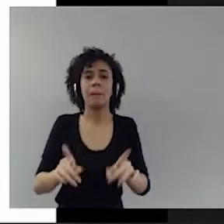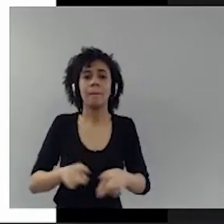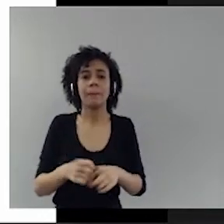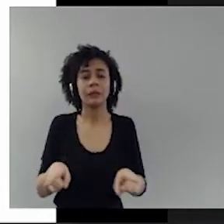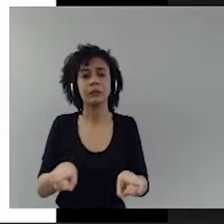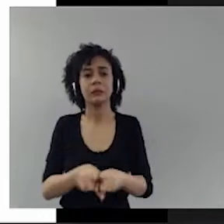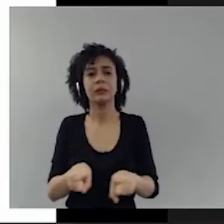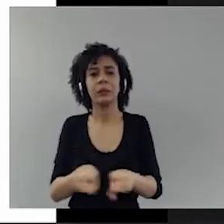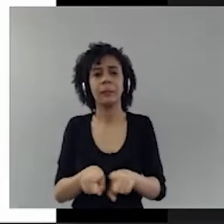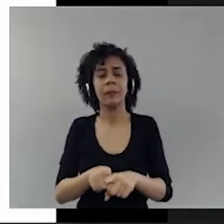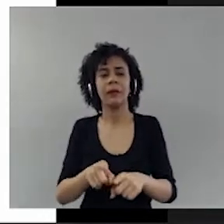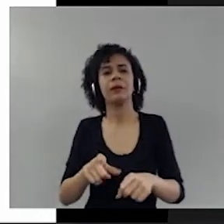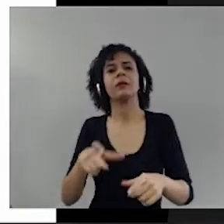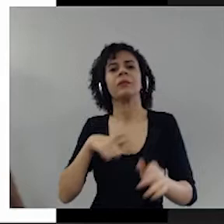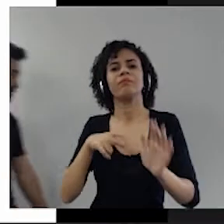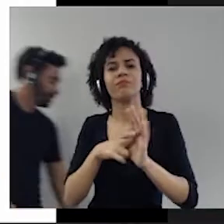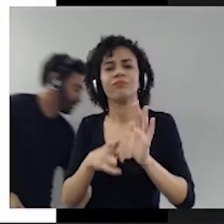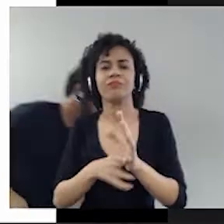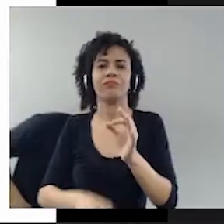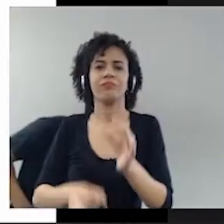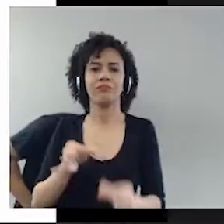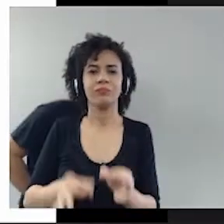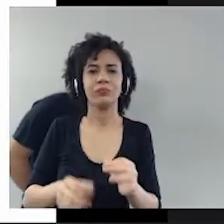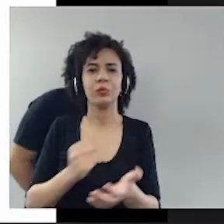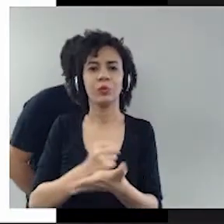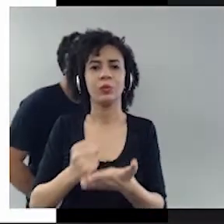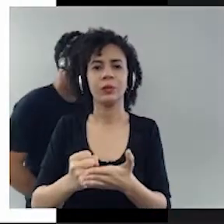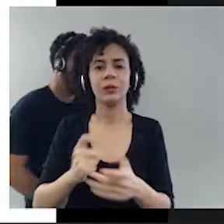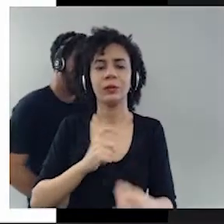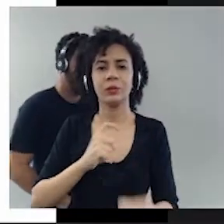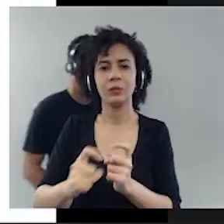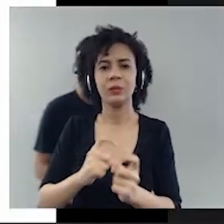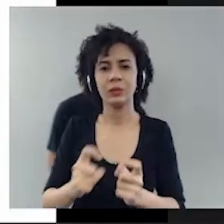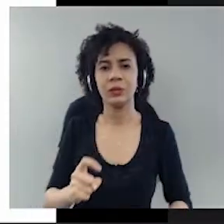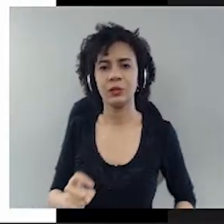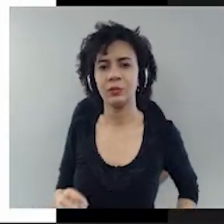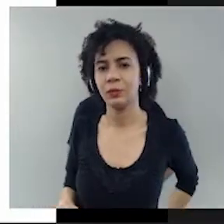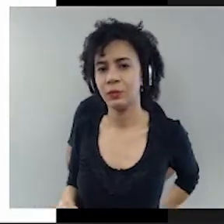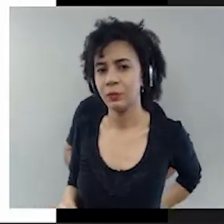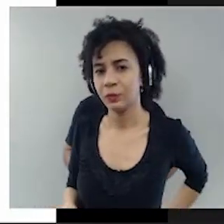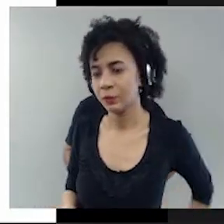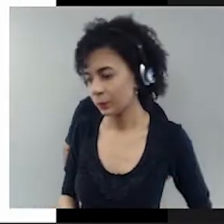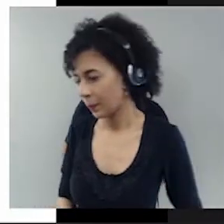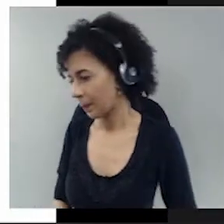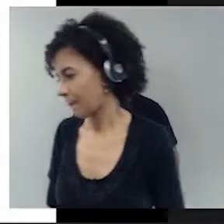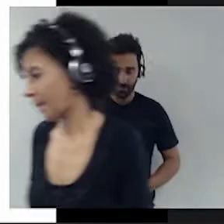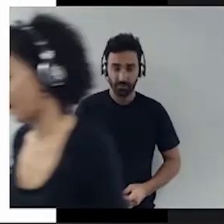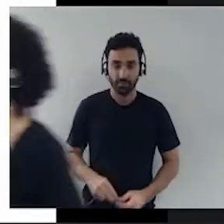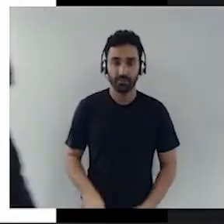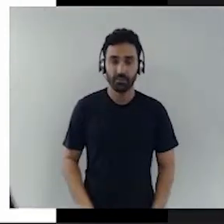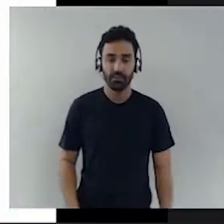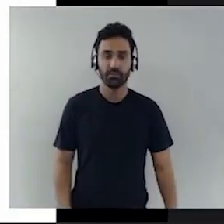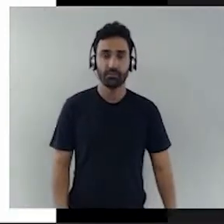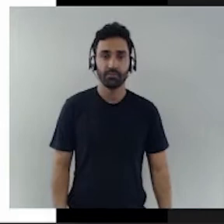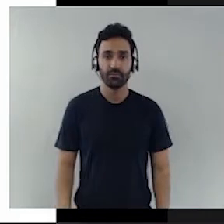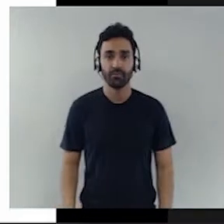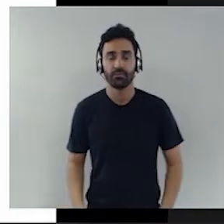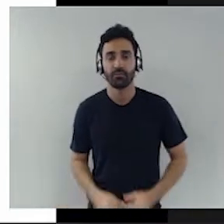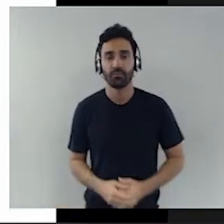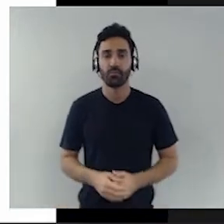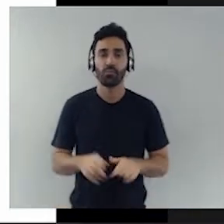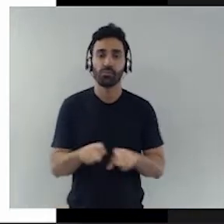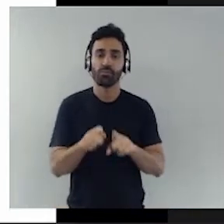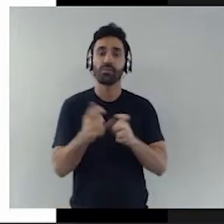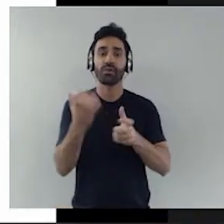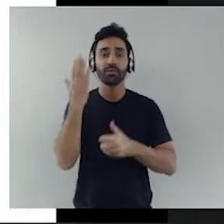mas também ao regime jurídico dos contratos administrativos e eu agradeço e estou ancioso para ouvir